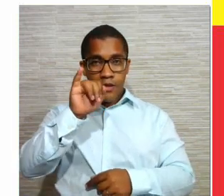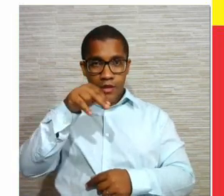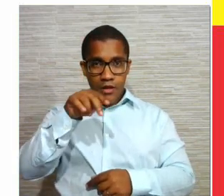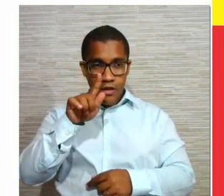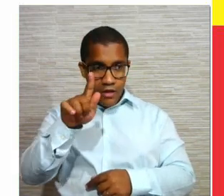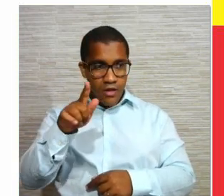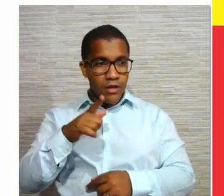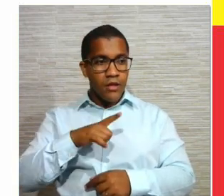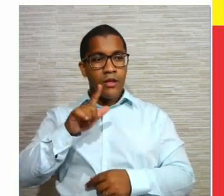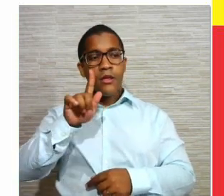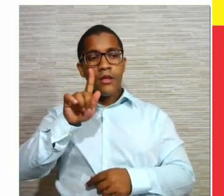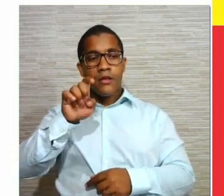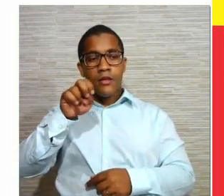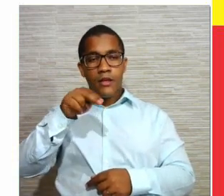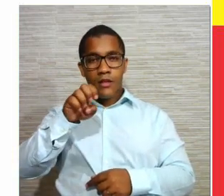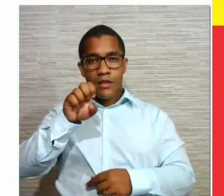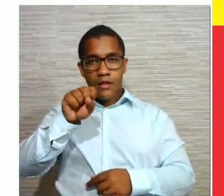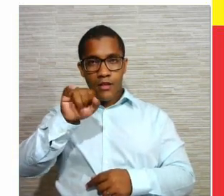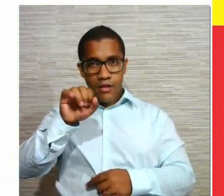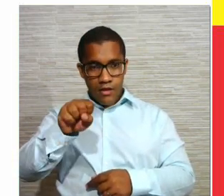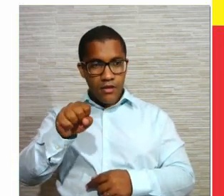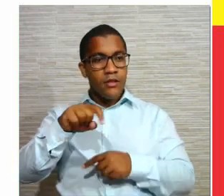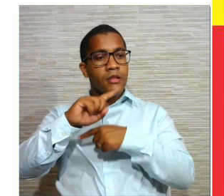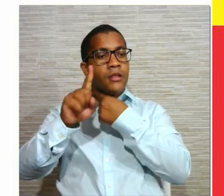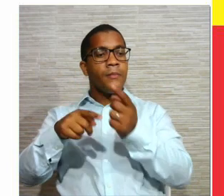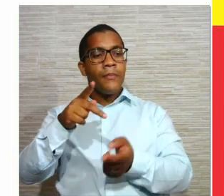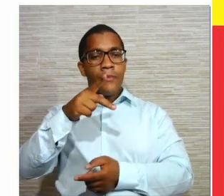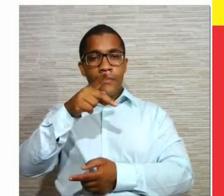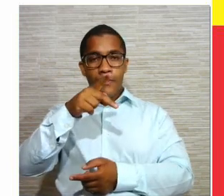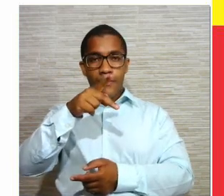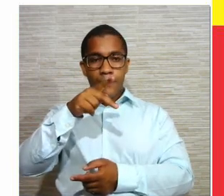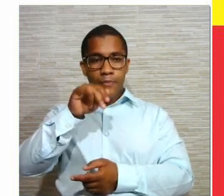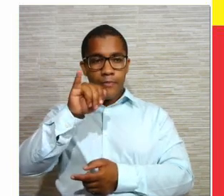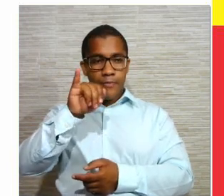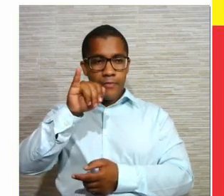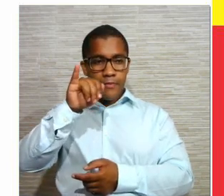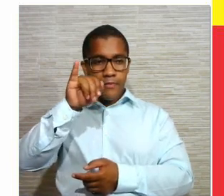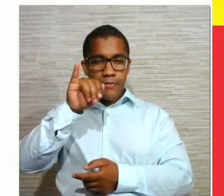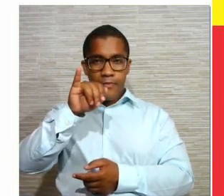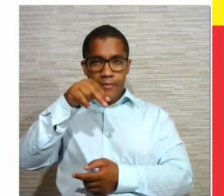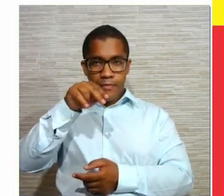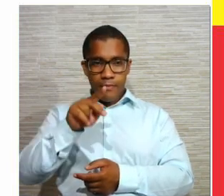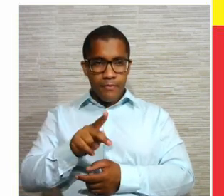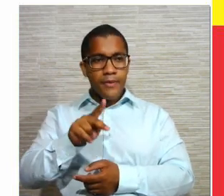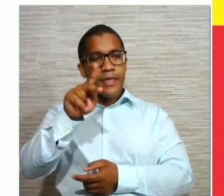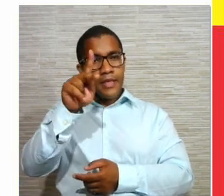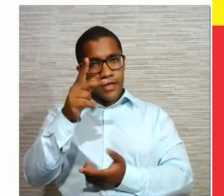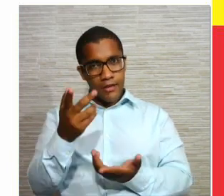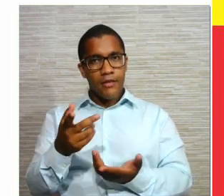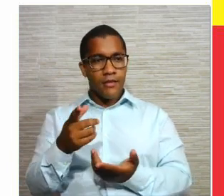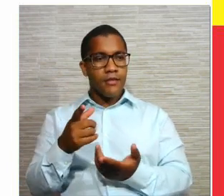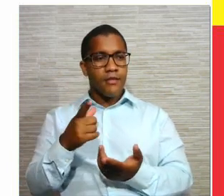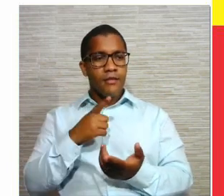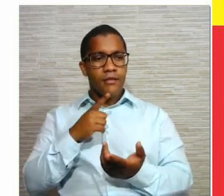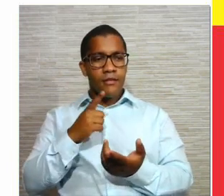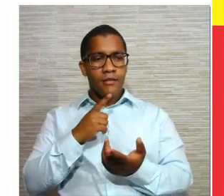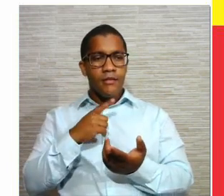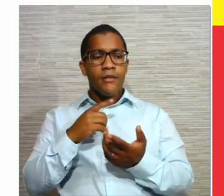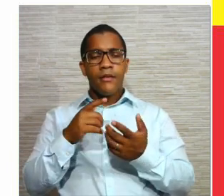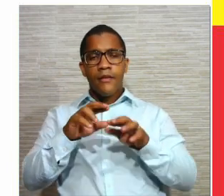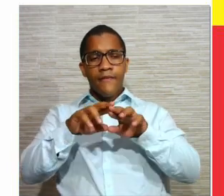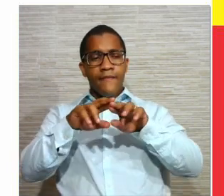Crimson, Genesis, que depois Phil Collins, que é um dos do vocalista, fez carreira solo. Teve o